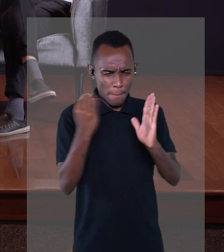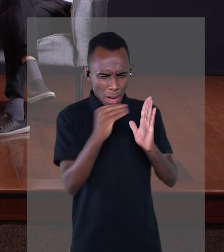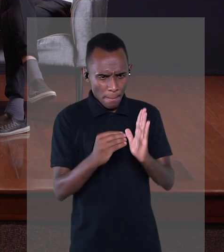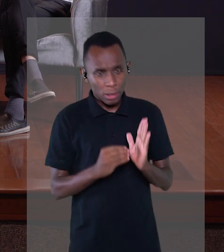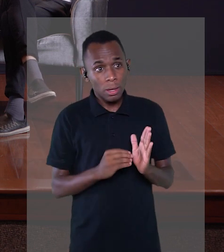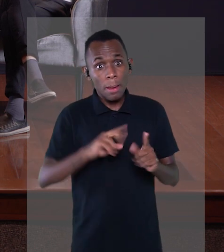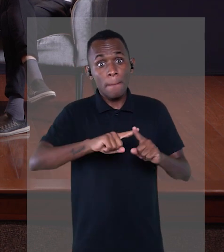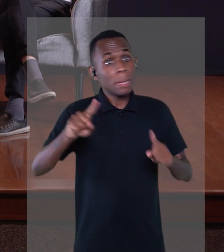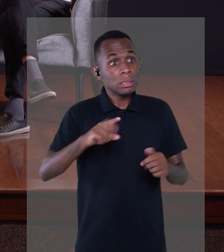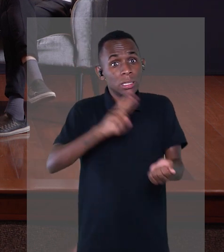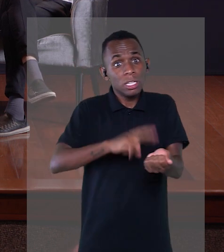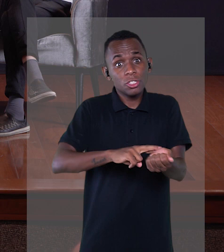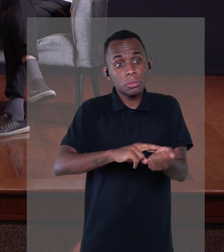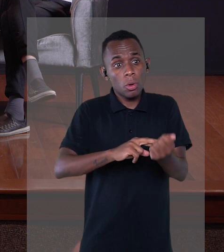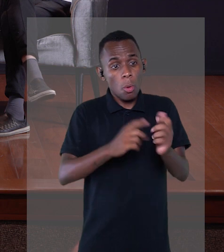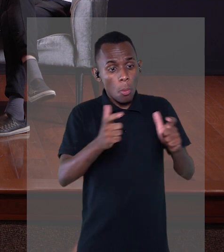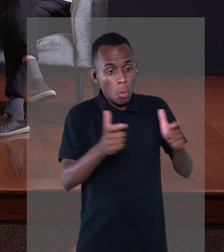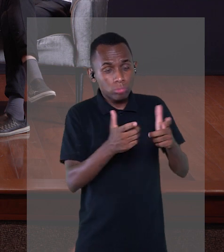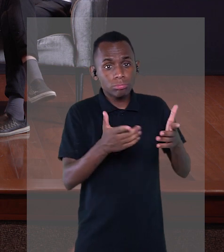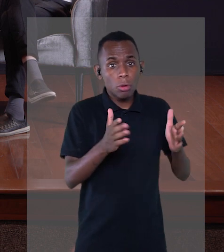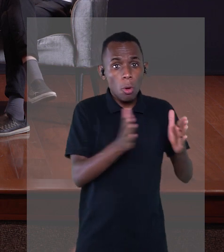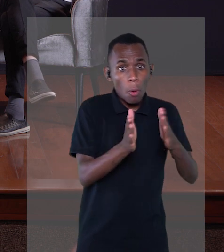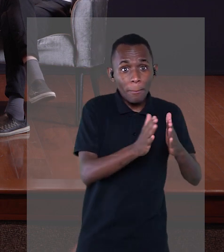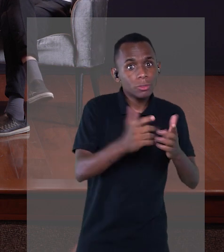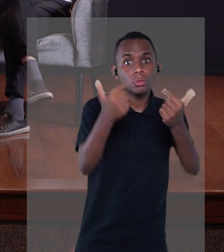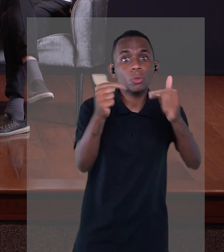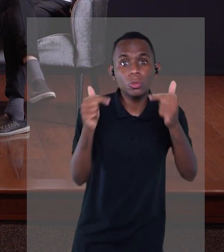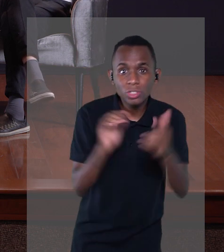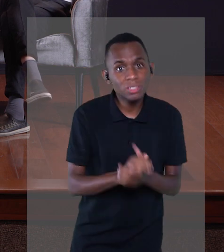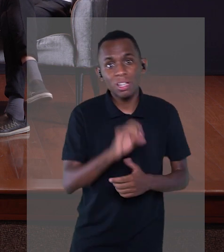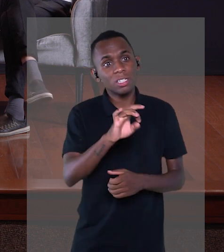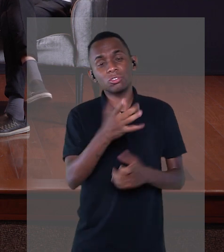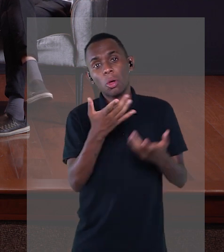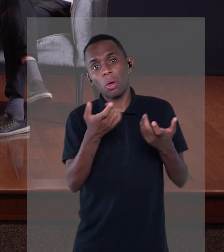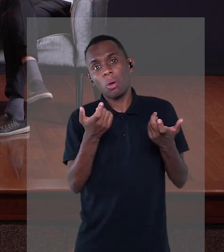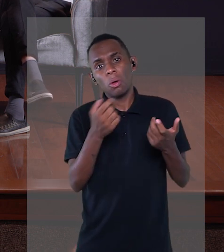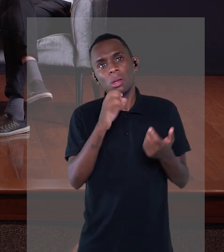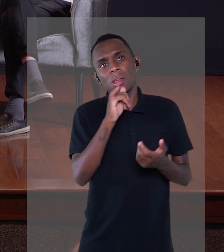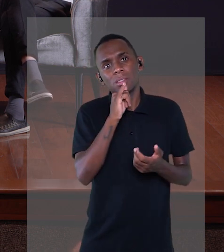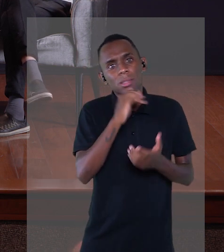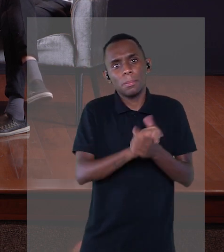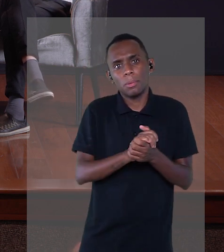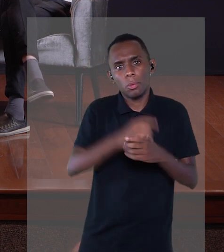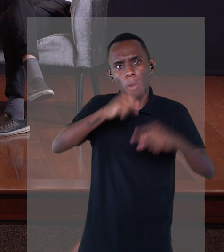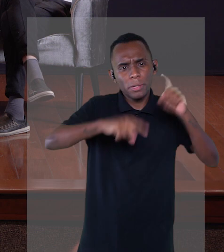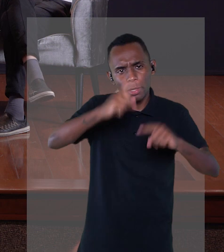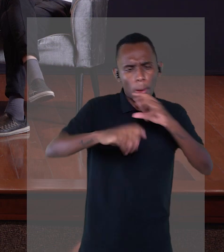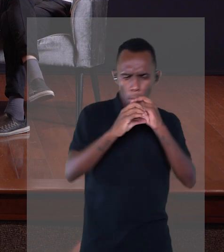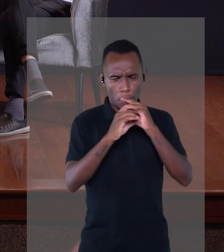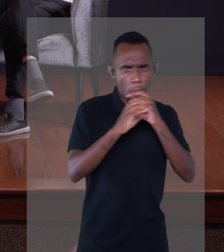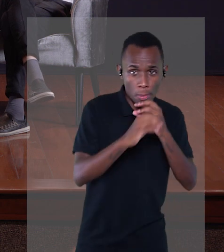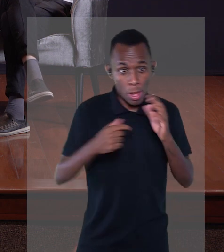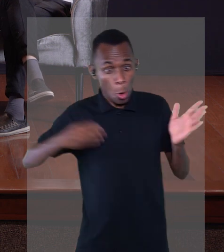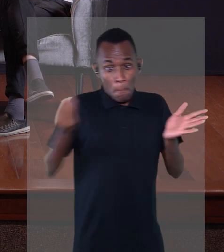melodia, era só um riff de alguma coisa, de um trompete, uma coisa assim. E eu botei letra também.